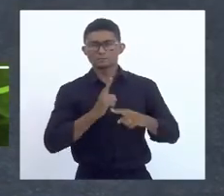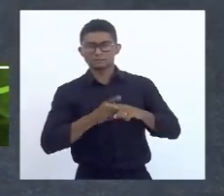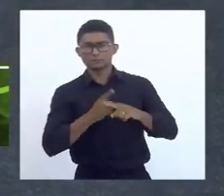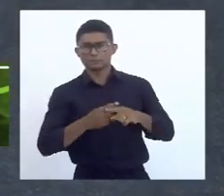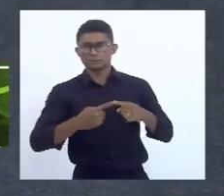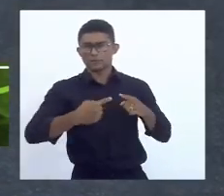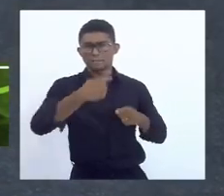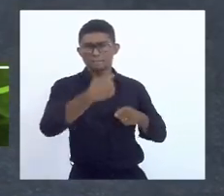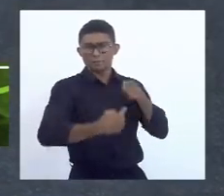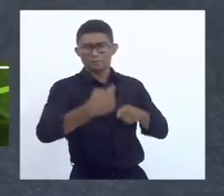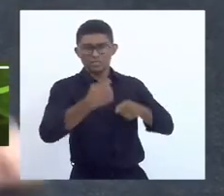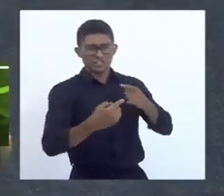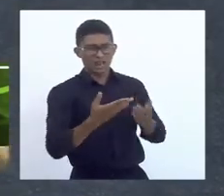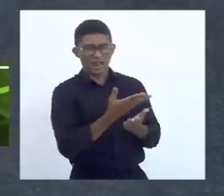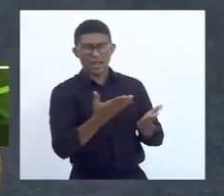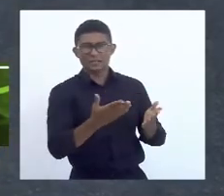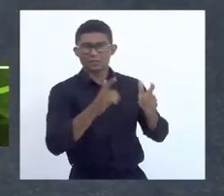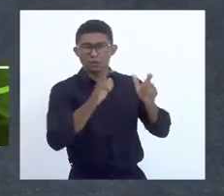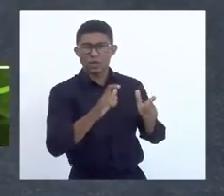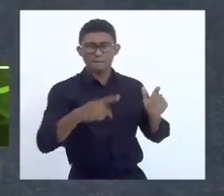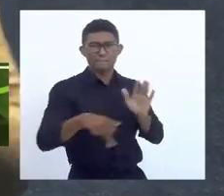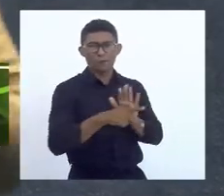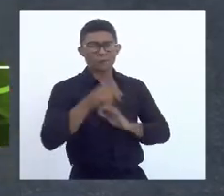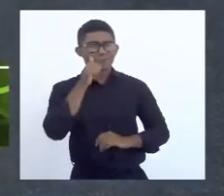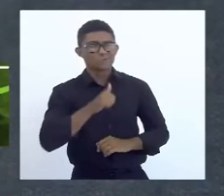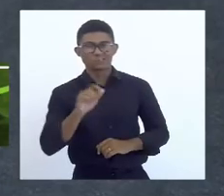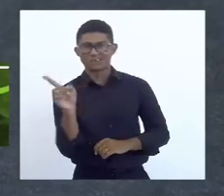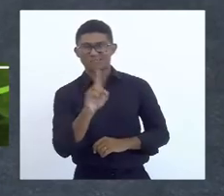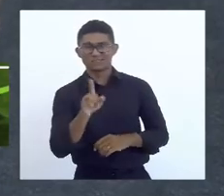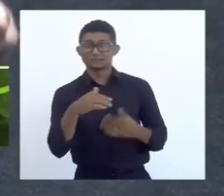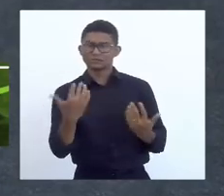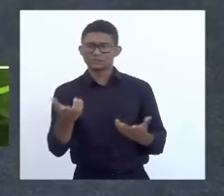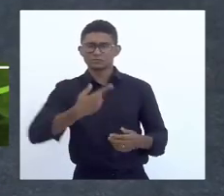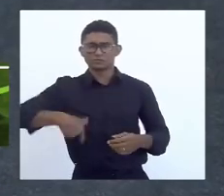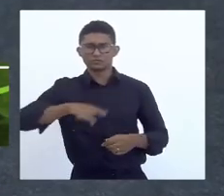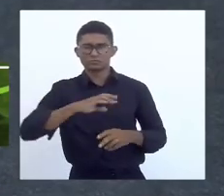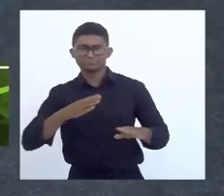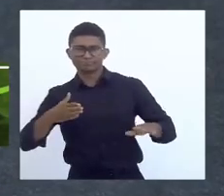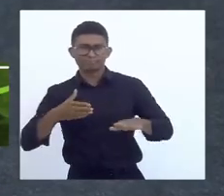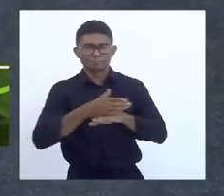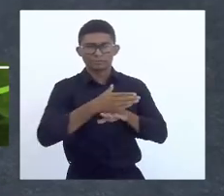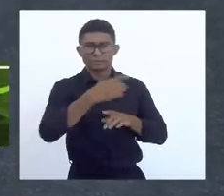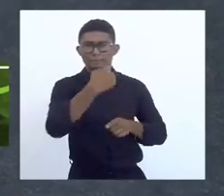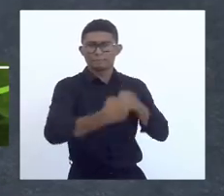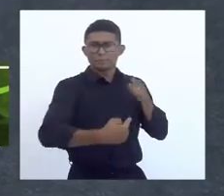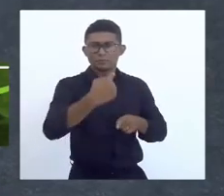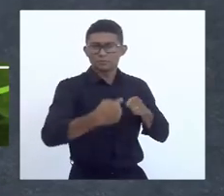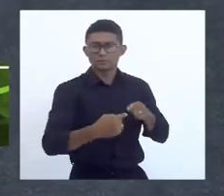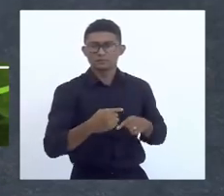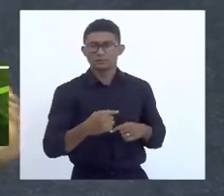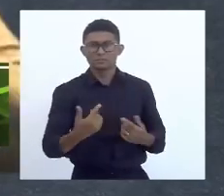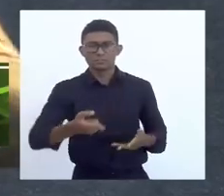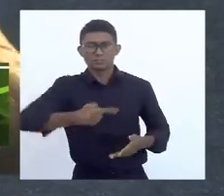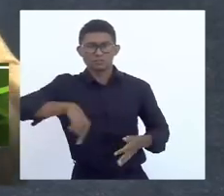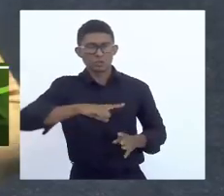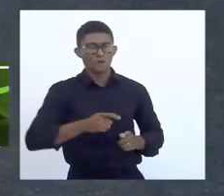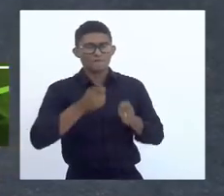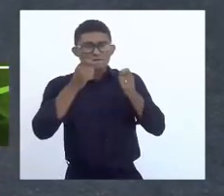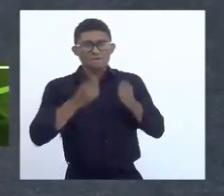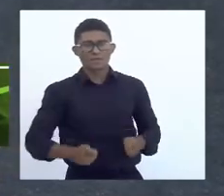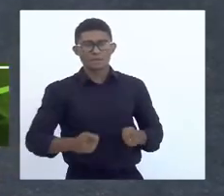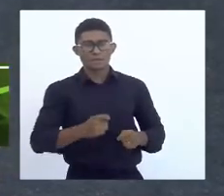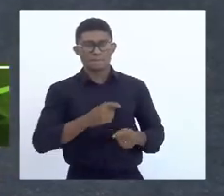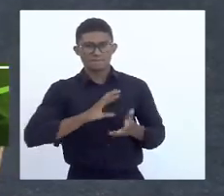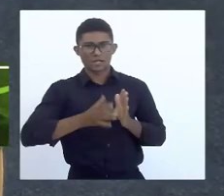institucionalmente o lugar das mulheres. E quando a gente chega lá, sutilmente, é difícil a gente se firmar como presidente